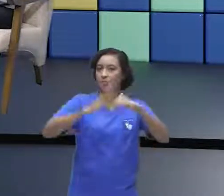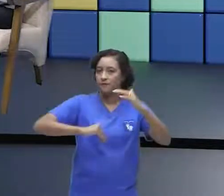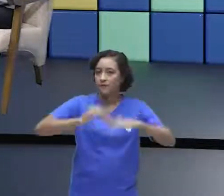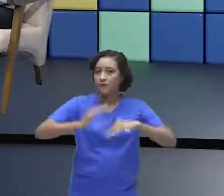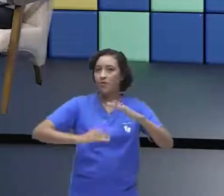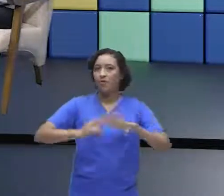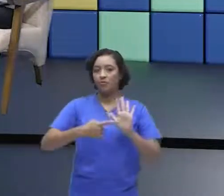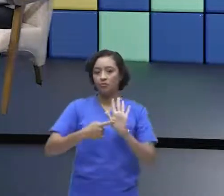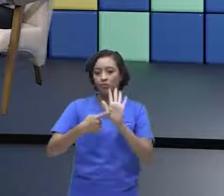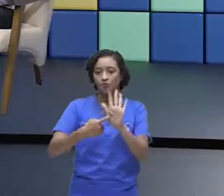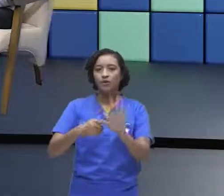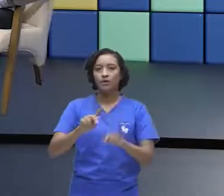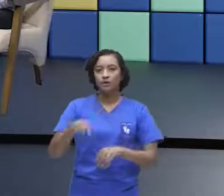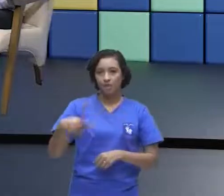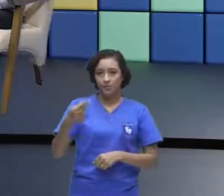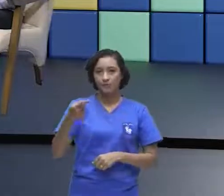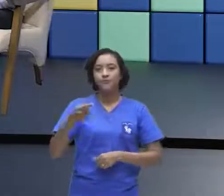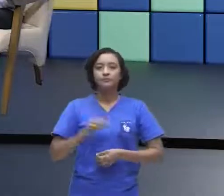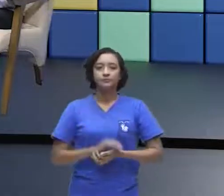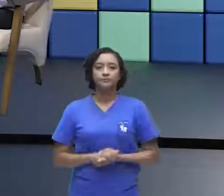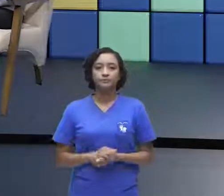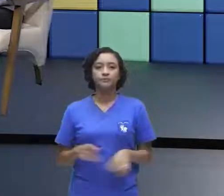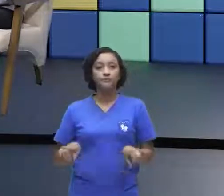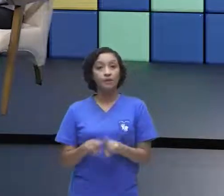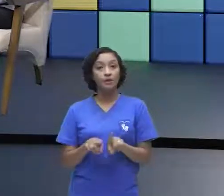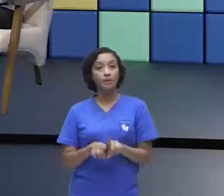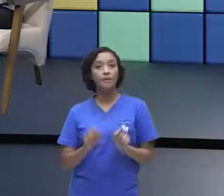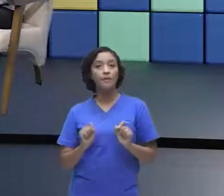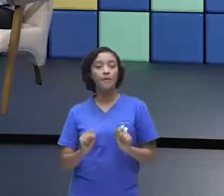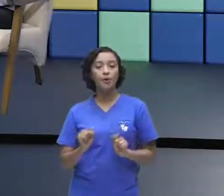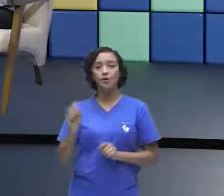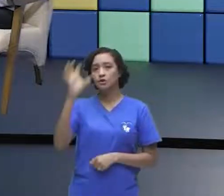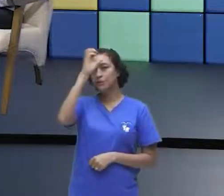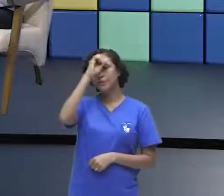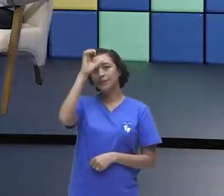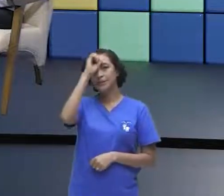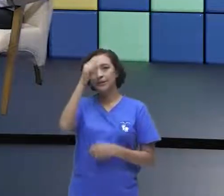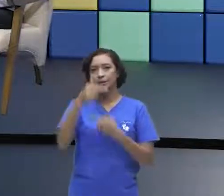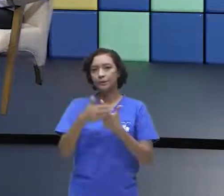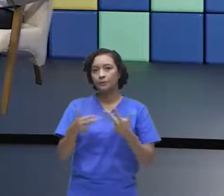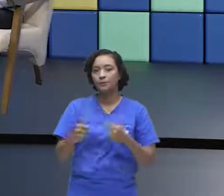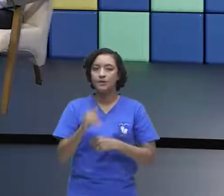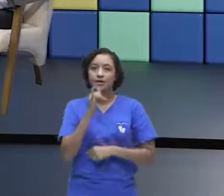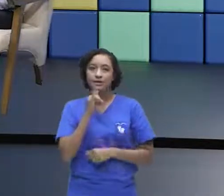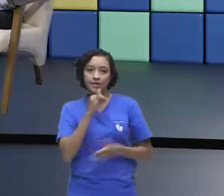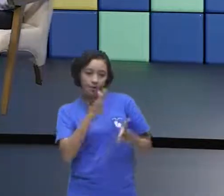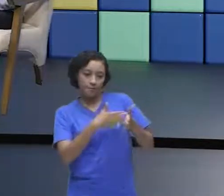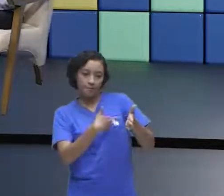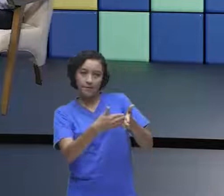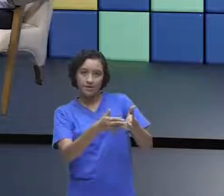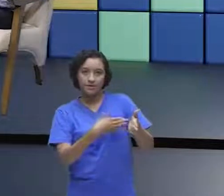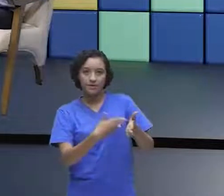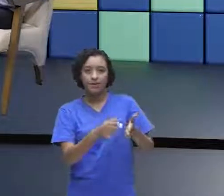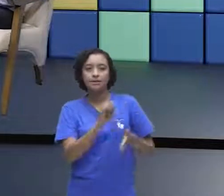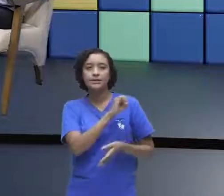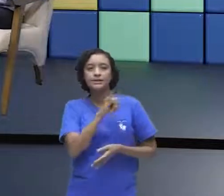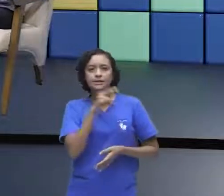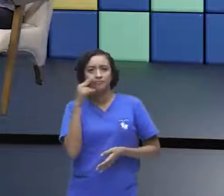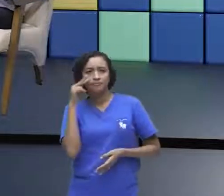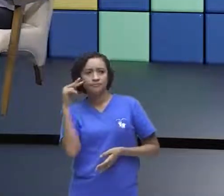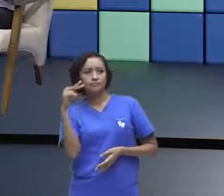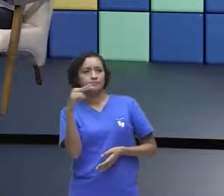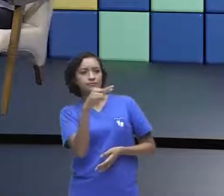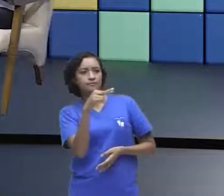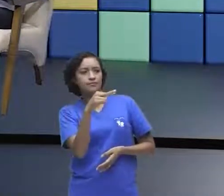quanto eu penso também que isso pode trazer de aprendizado. Vamos supor que ela pinta, né? Então, quando ela revê aquele quadro, por exemplo, ela